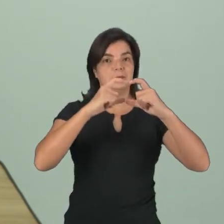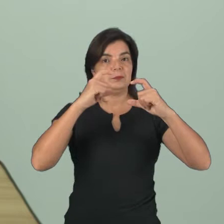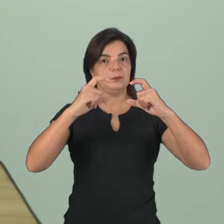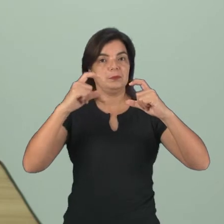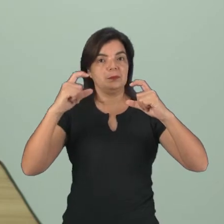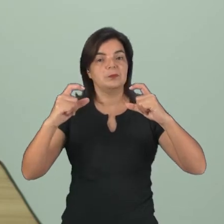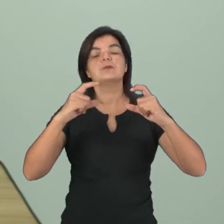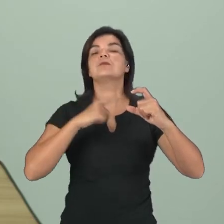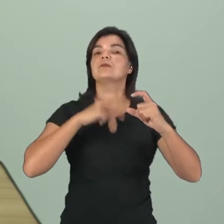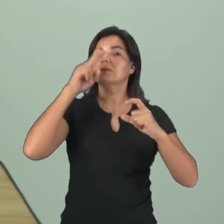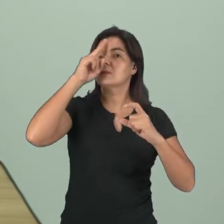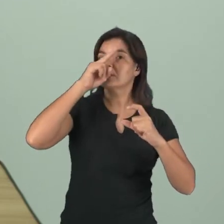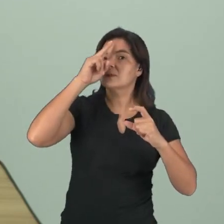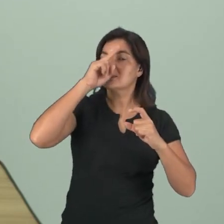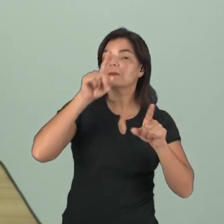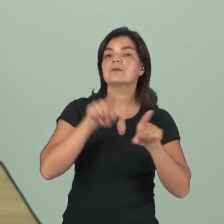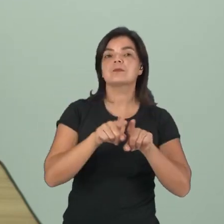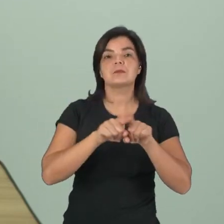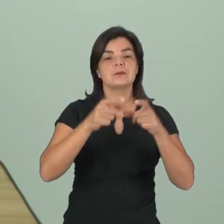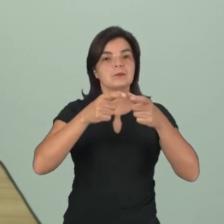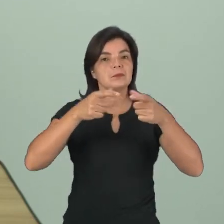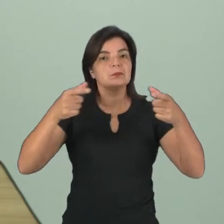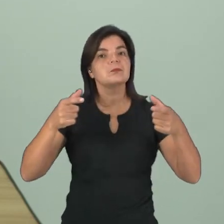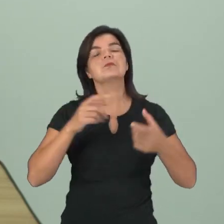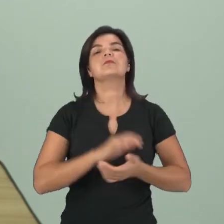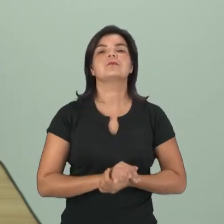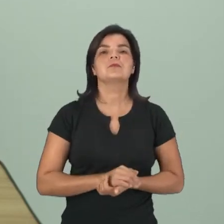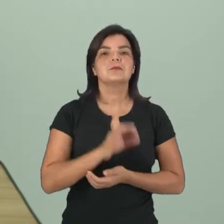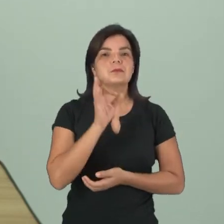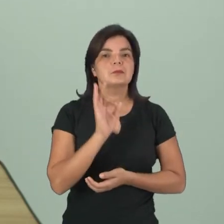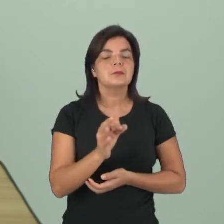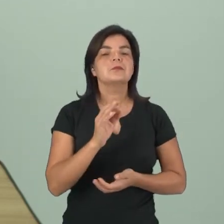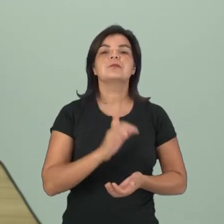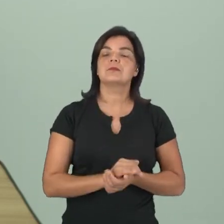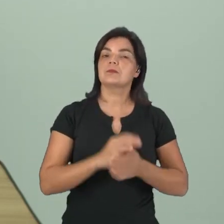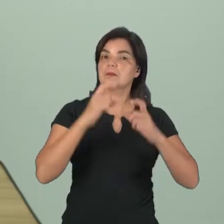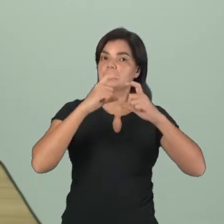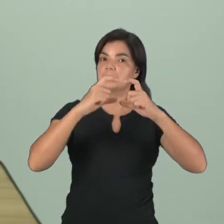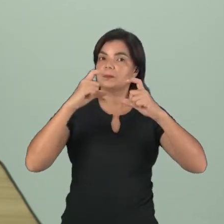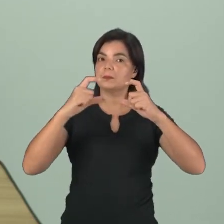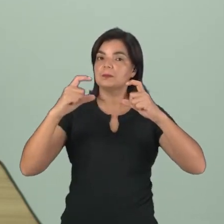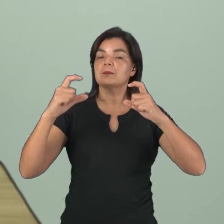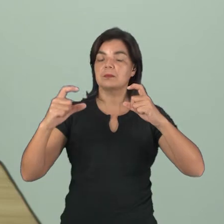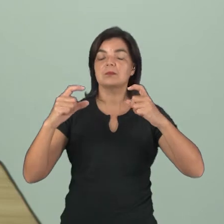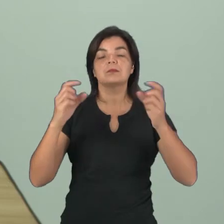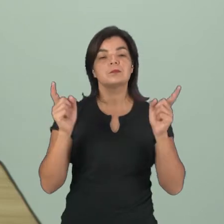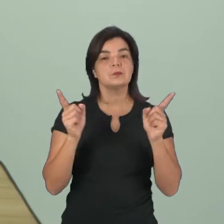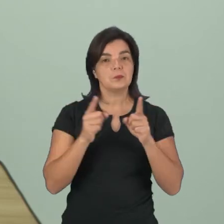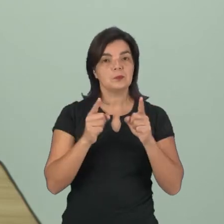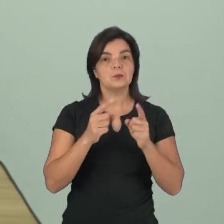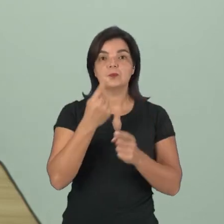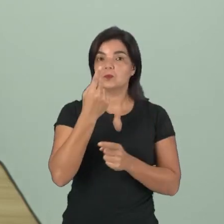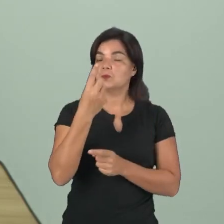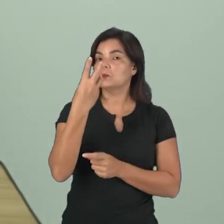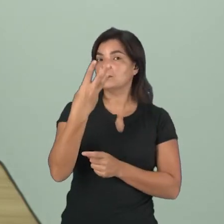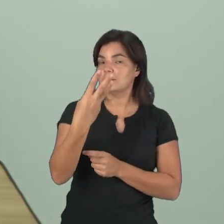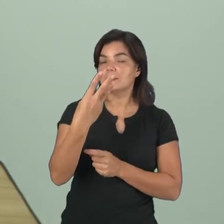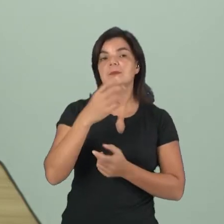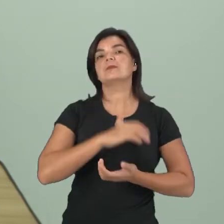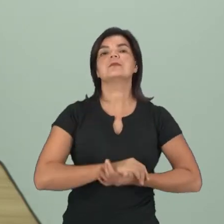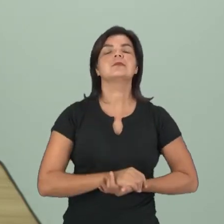quadrinhos, tem histórias um pouquinho maiores, certo? A tirinha são poucos quadrinhos, de 1 a 3